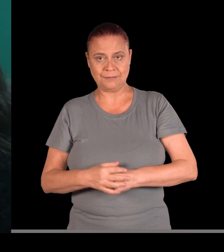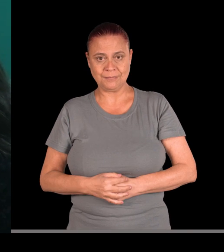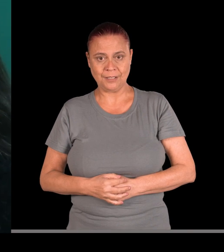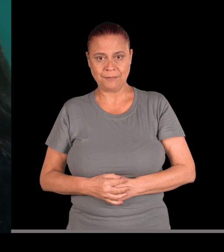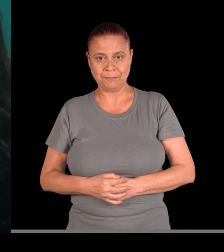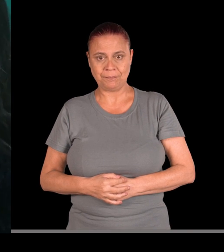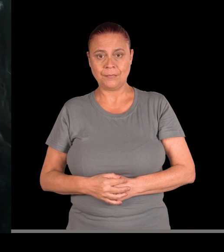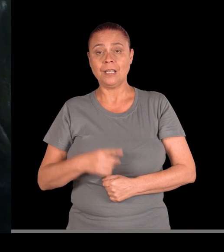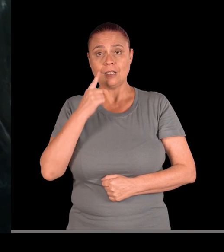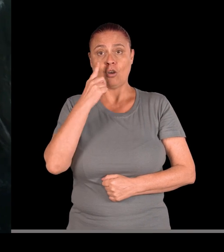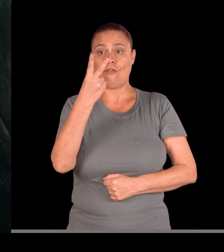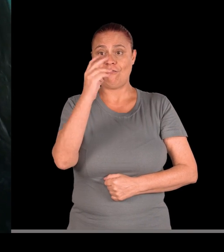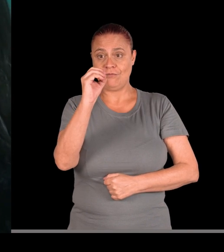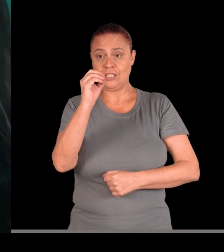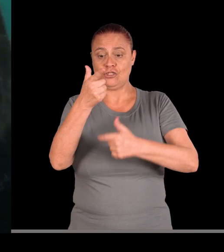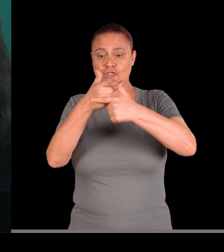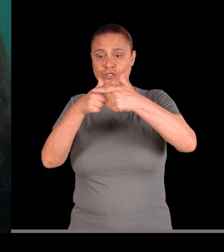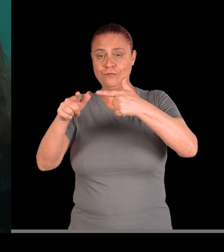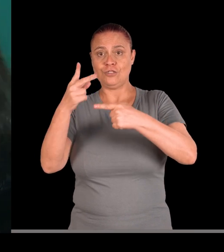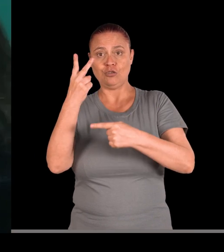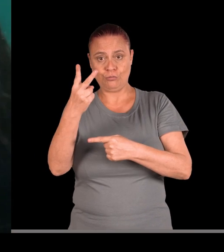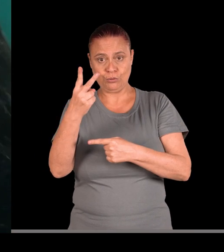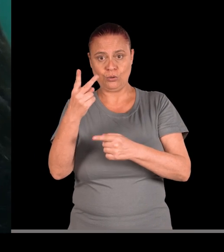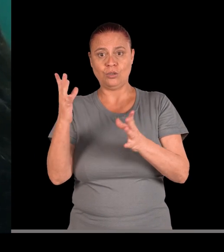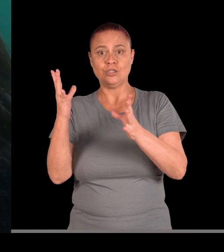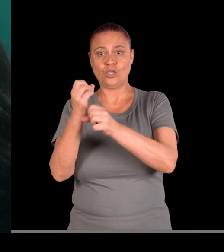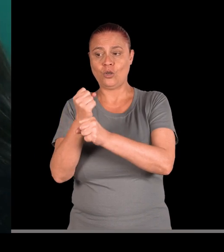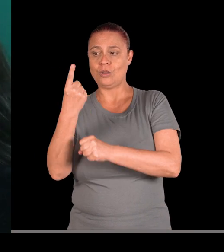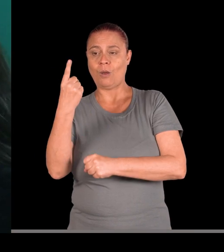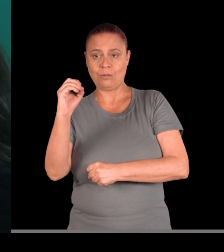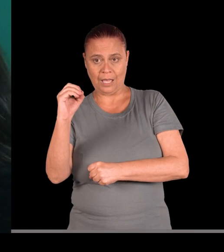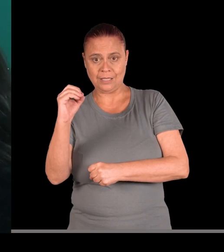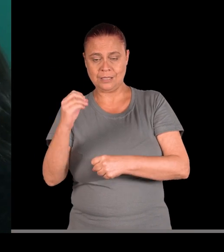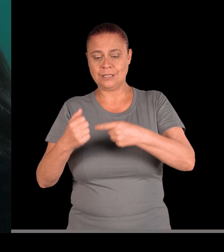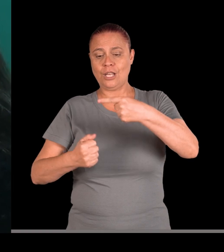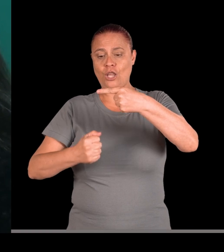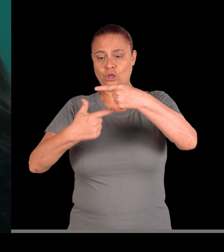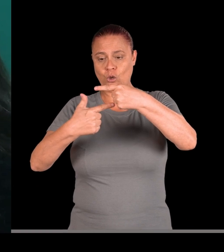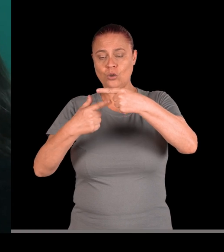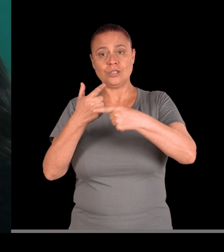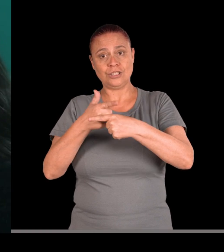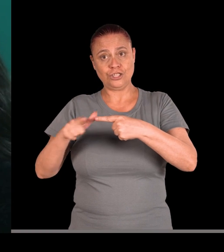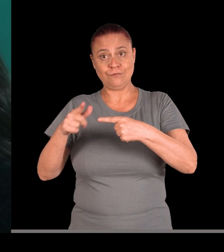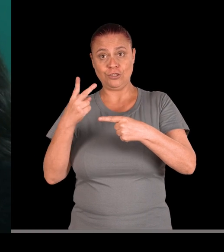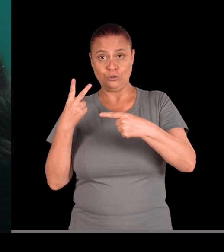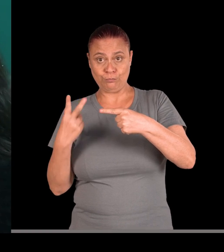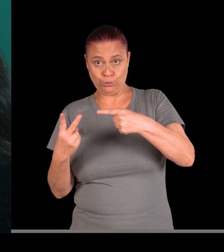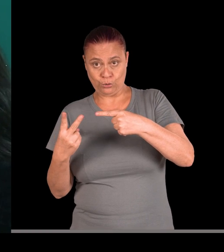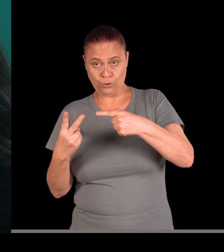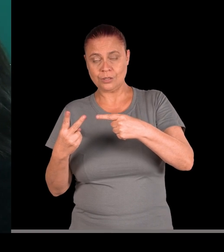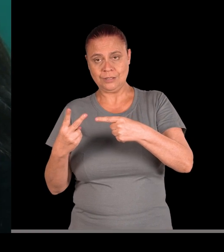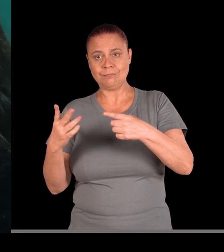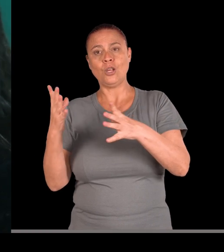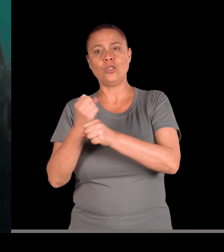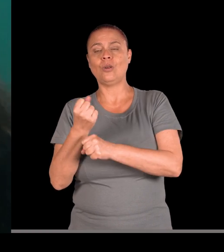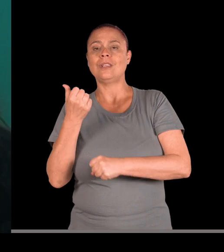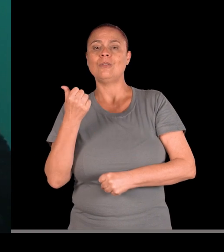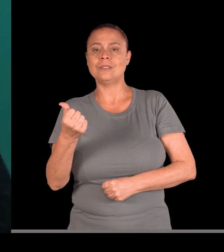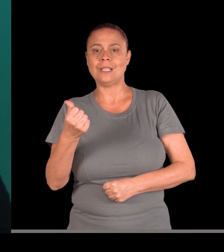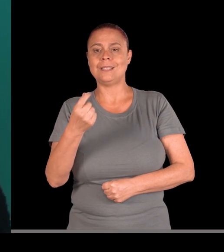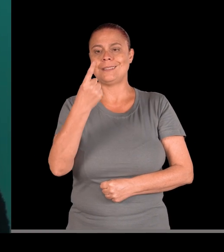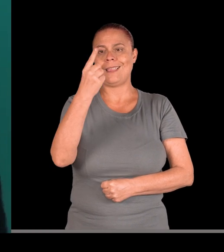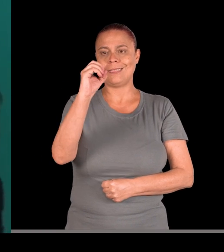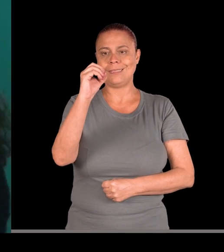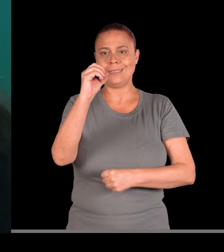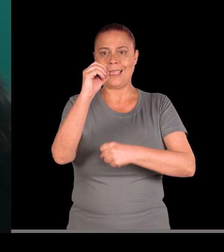2. Fazendo isso, nós vamos ter 20 dividido por 2, 10. 12 dividido por 2,